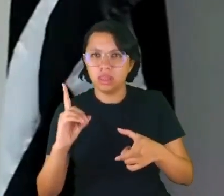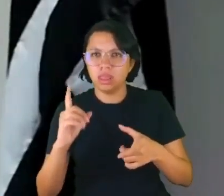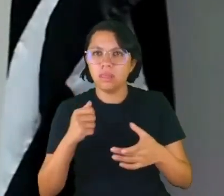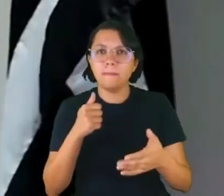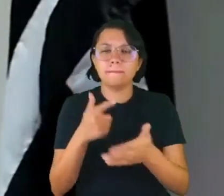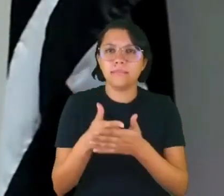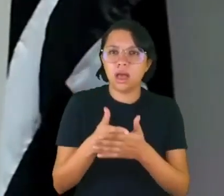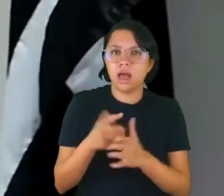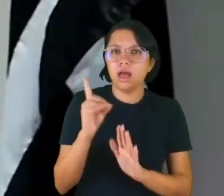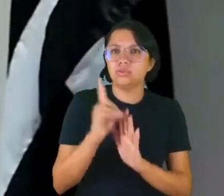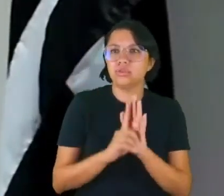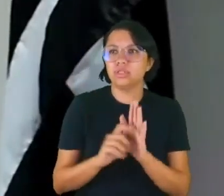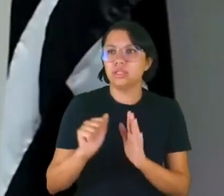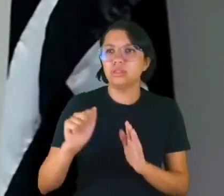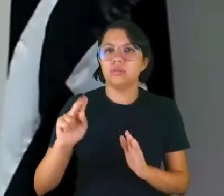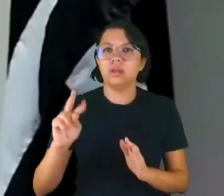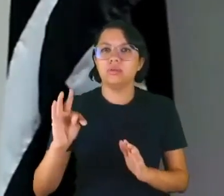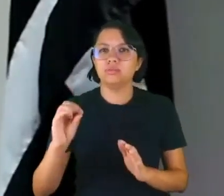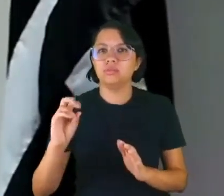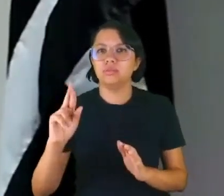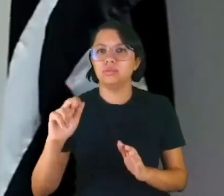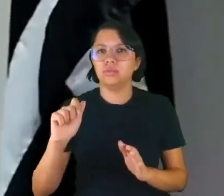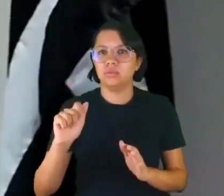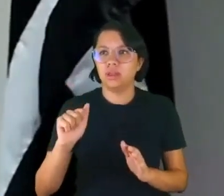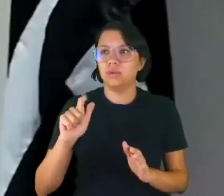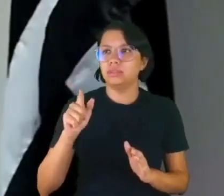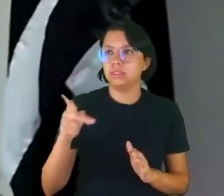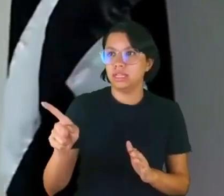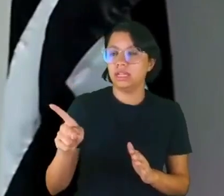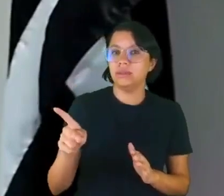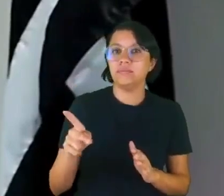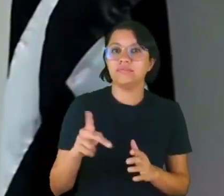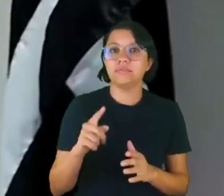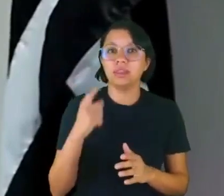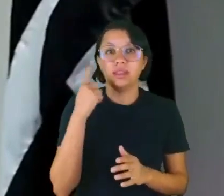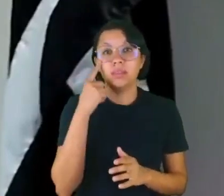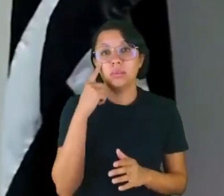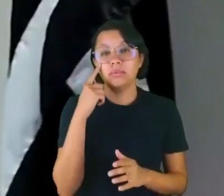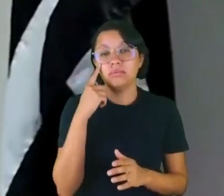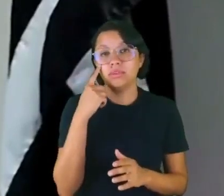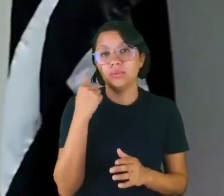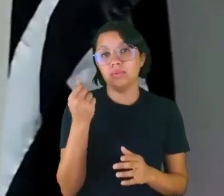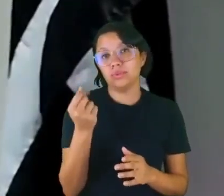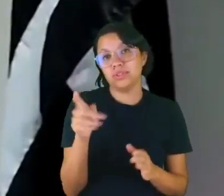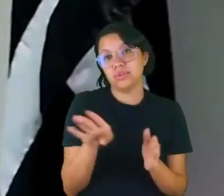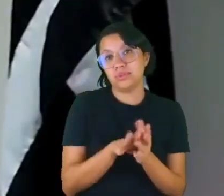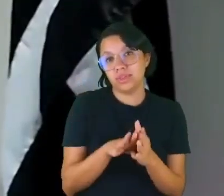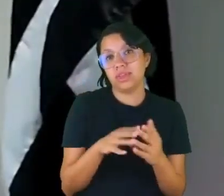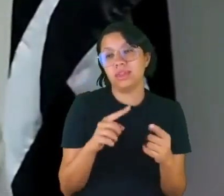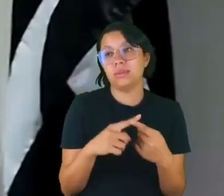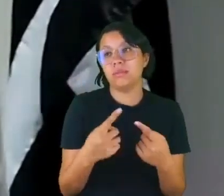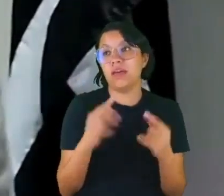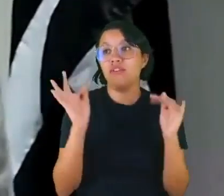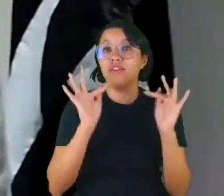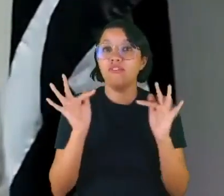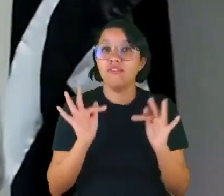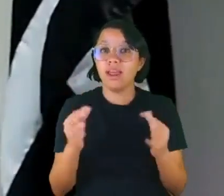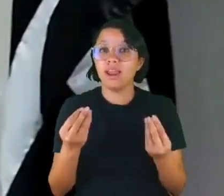tão feliz com isso, que ele resolveu fazer uma outra ação, que também veio para mim. Não sei, por isso que eu estou